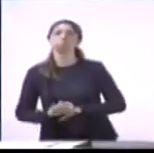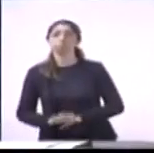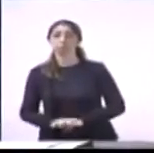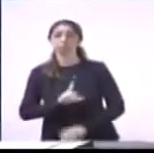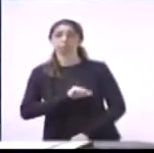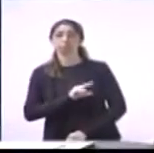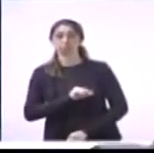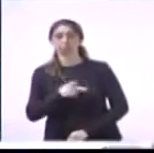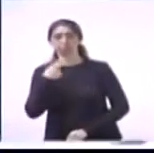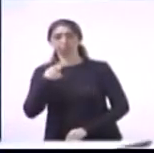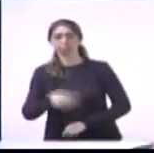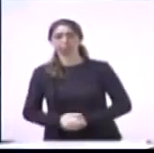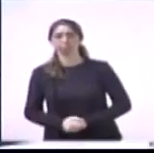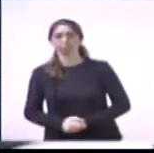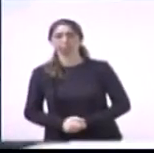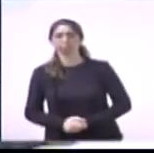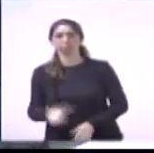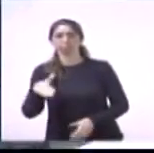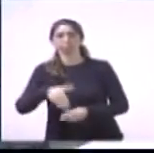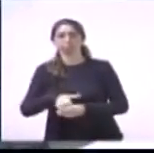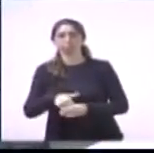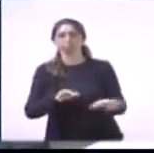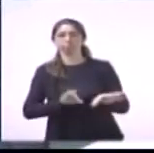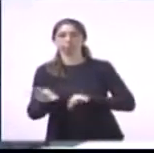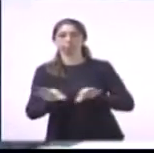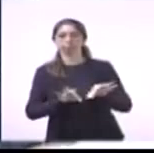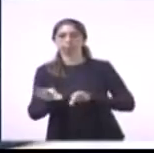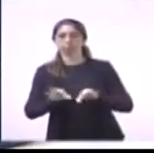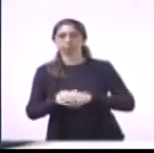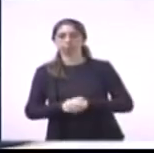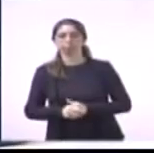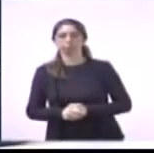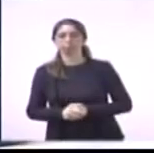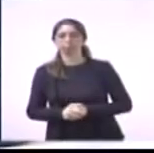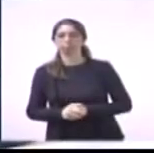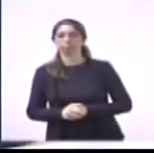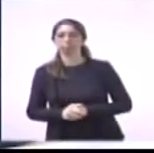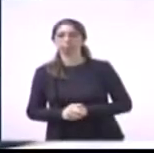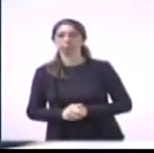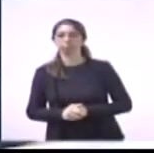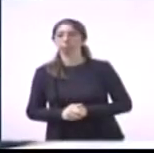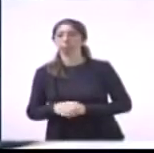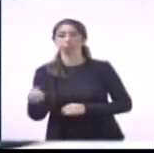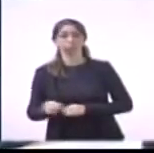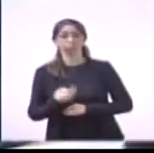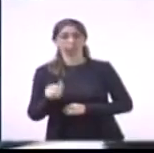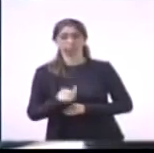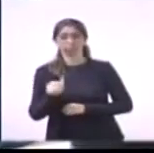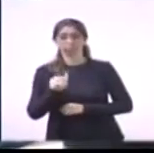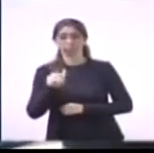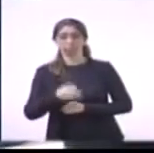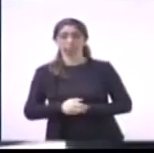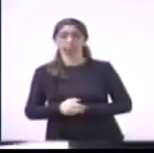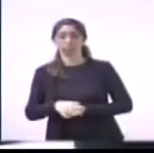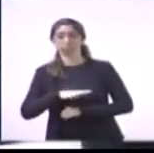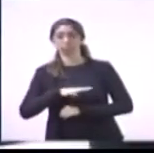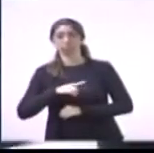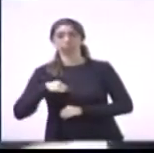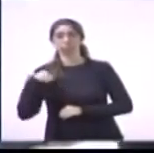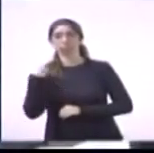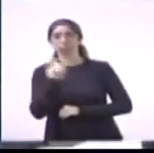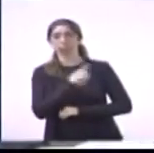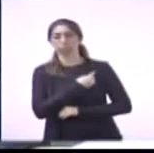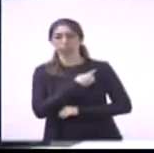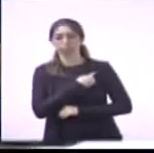Enfim, estamos votando esse projeto de grande magnitude, de importância para a cidade,